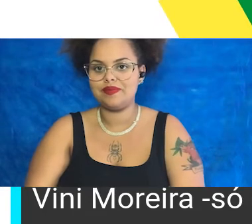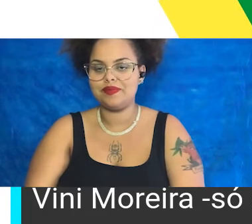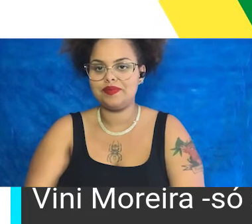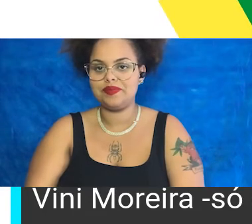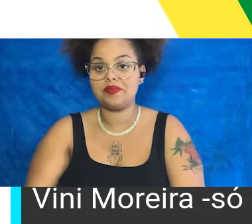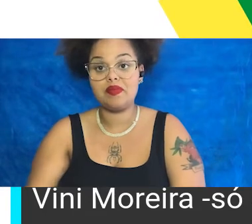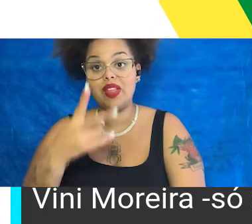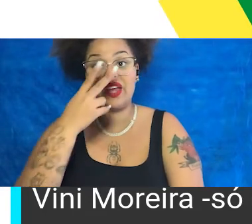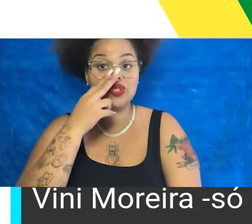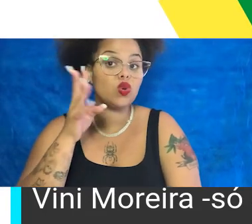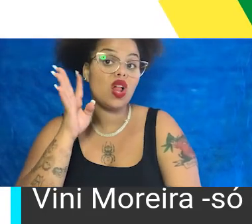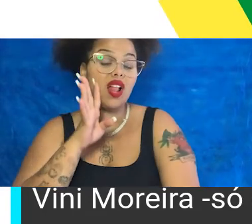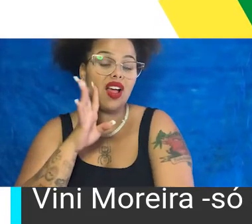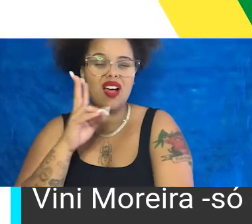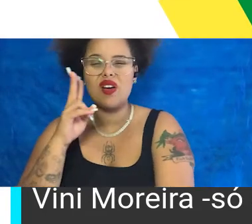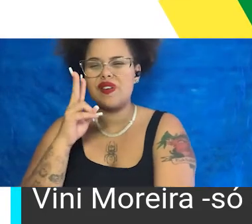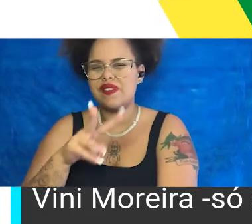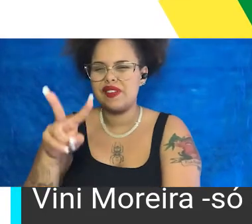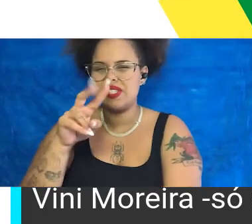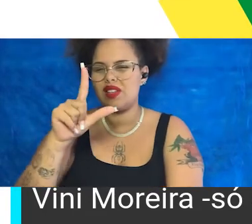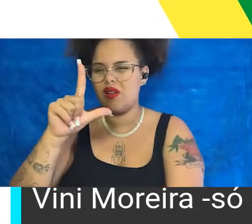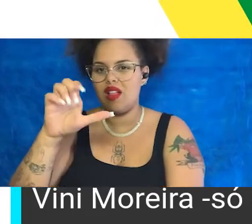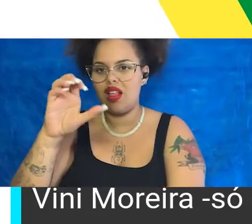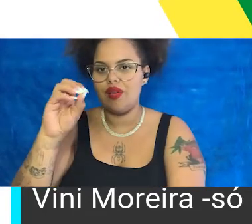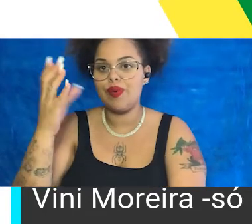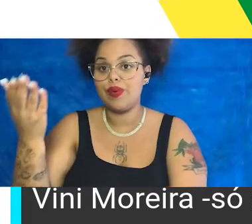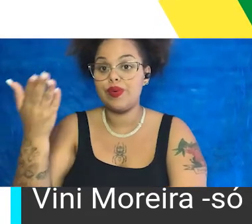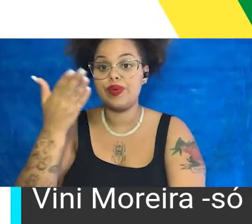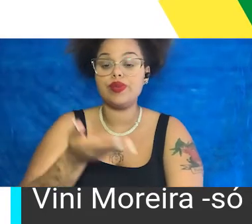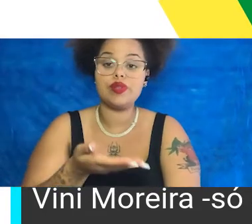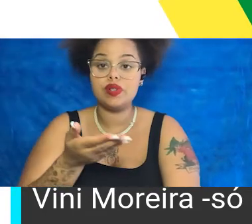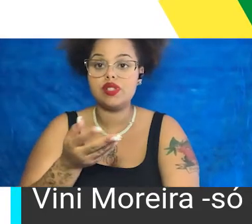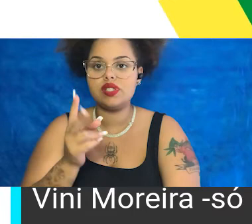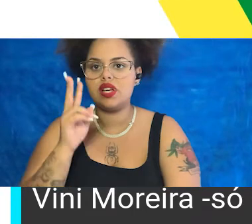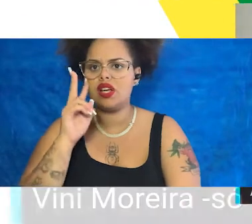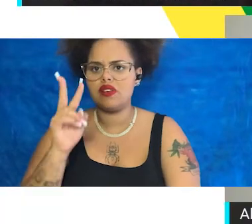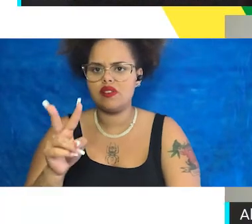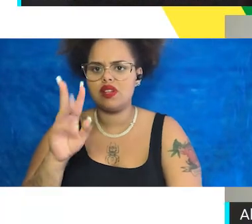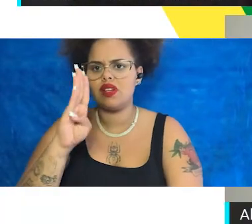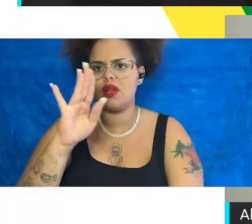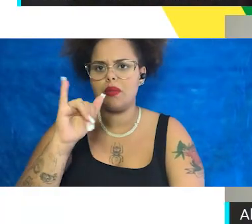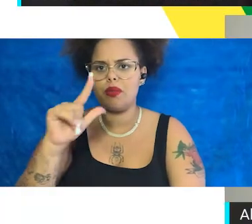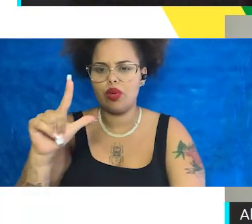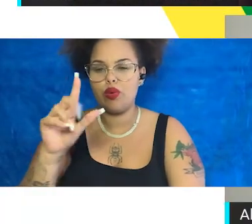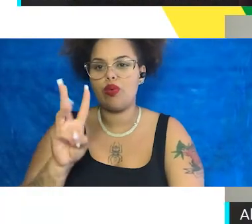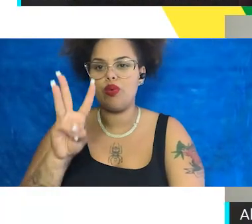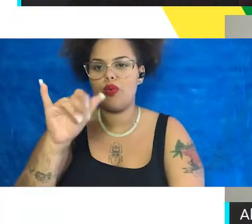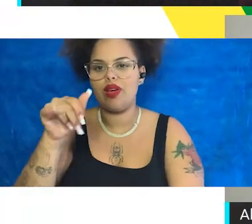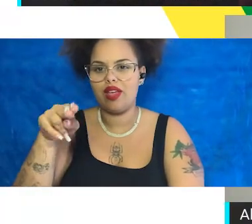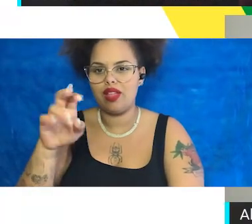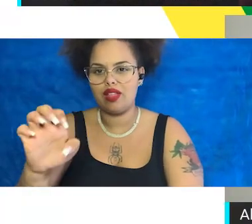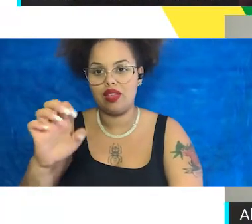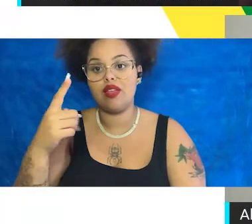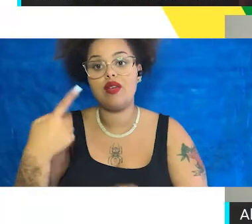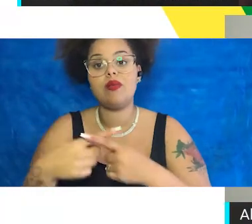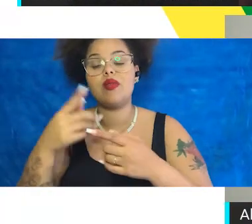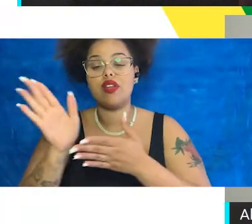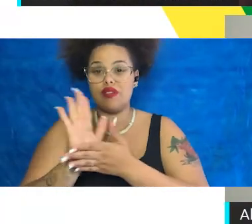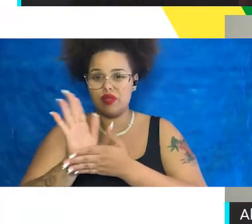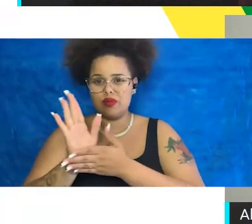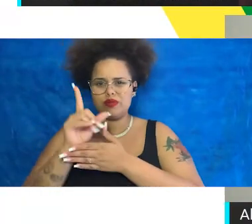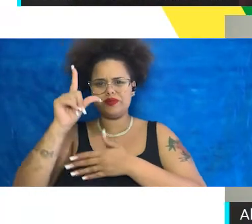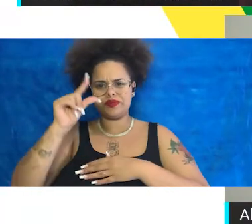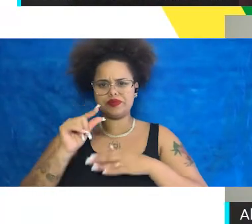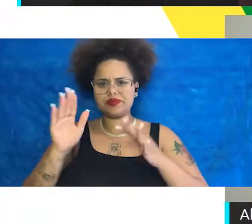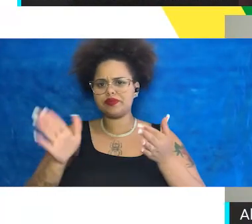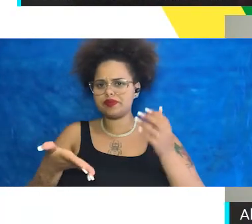também essa visão que o Léo trouxe do referenciando o Bill Wayne, né? Porque nos filmes de baixo orçamento hoje